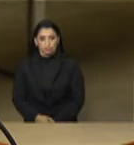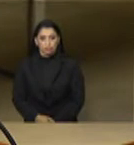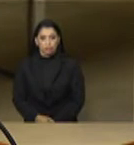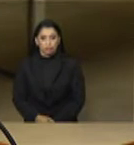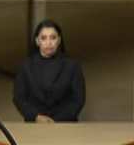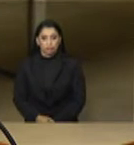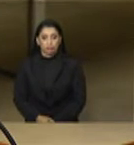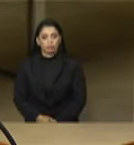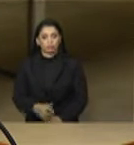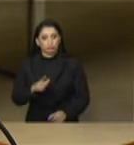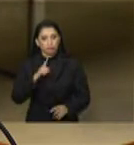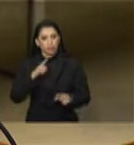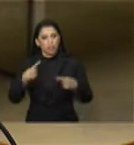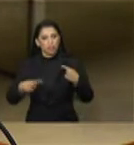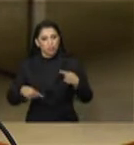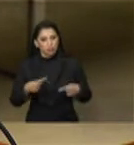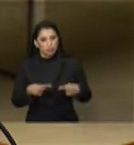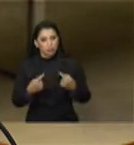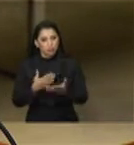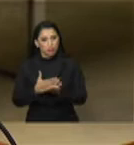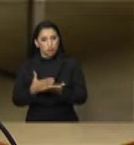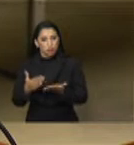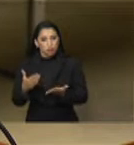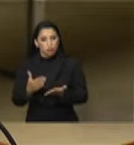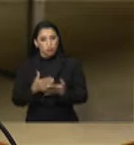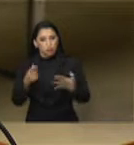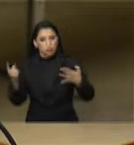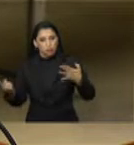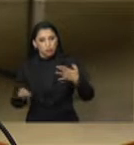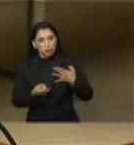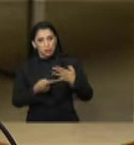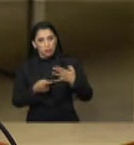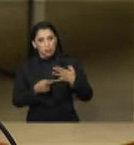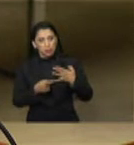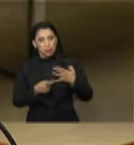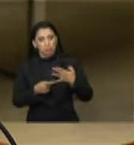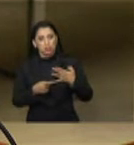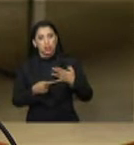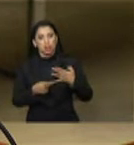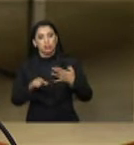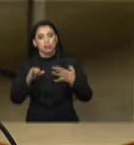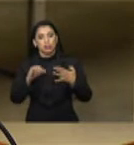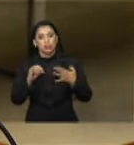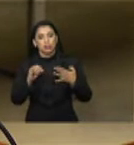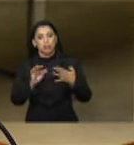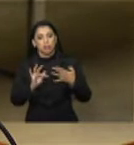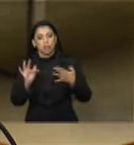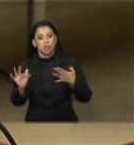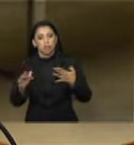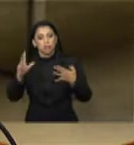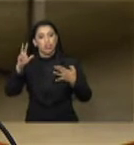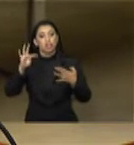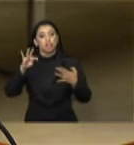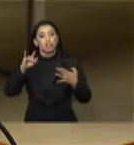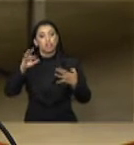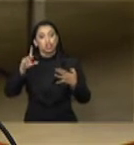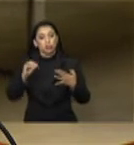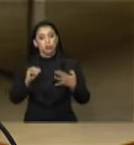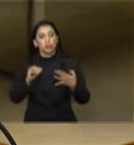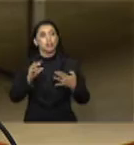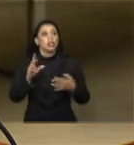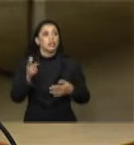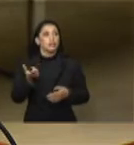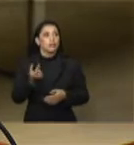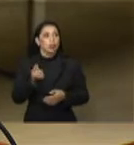que houve a discussão desde o início desde a primeira instância tratava da incidência do IOF sobre títulos e valores mobiliários